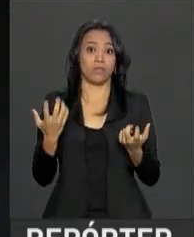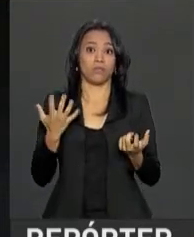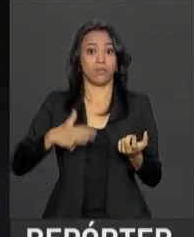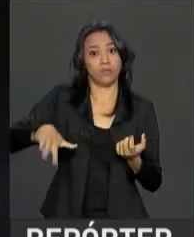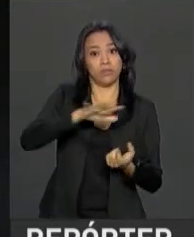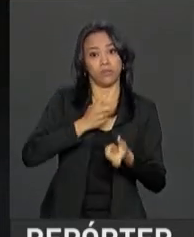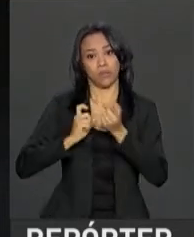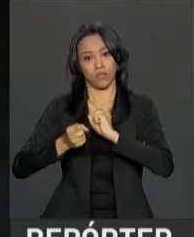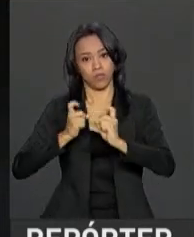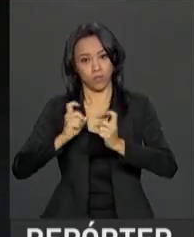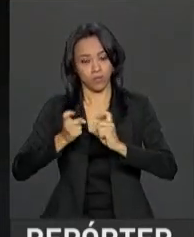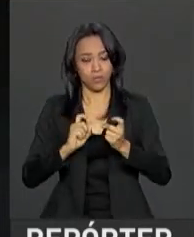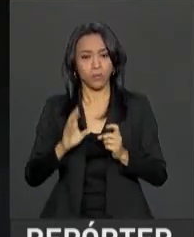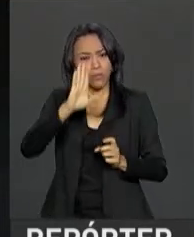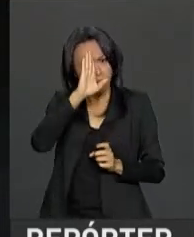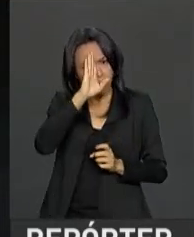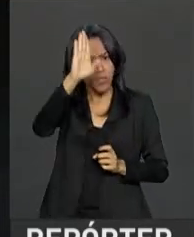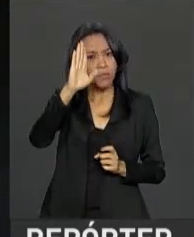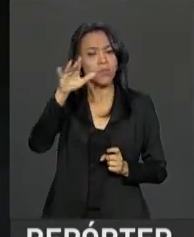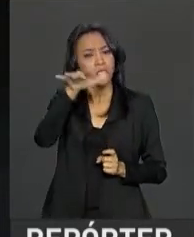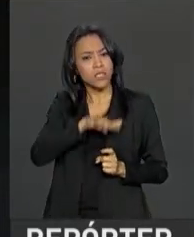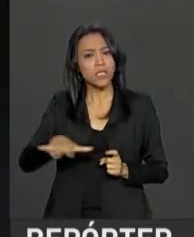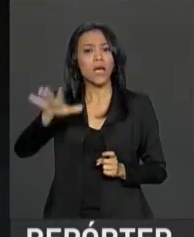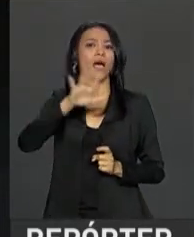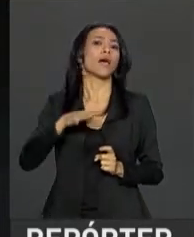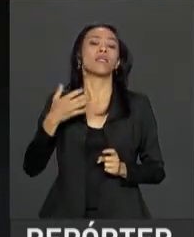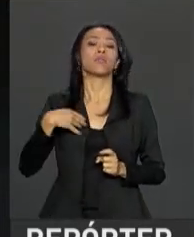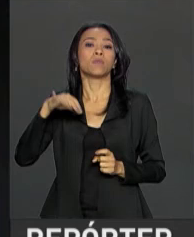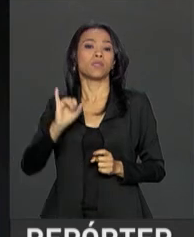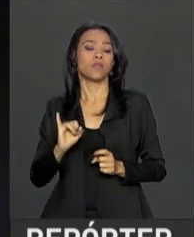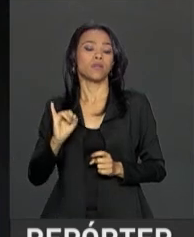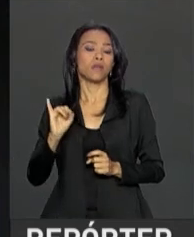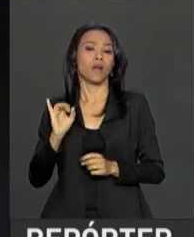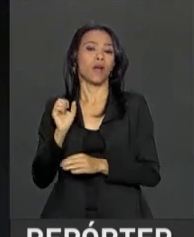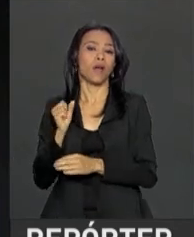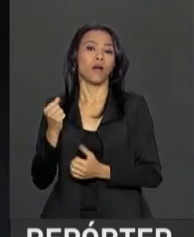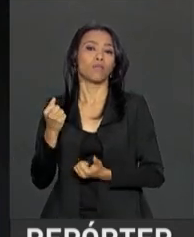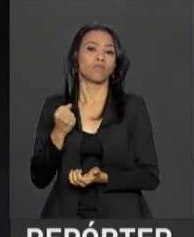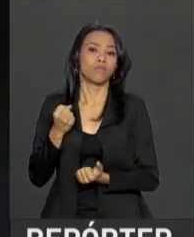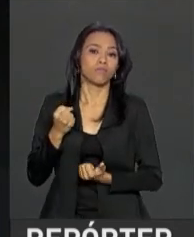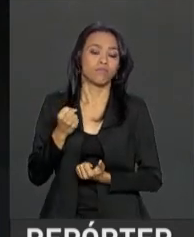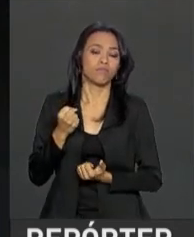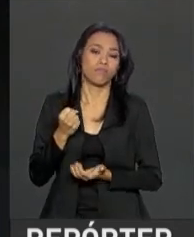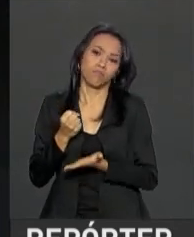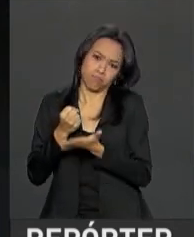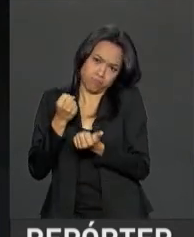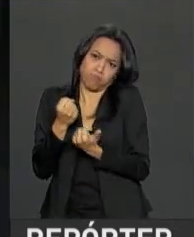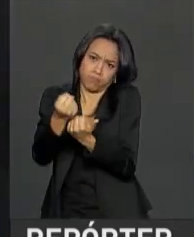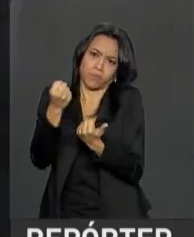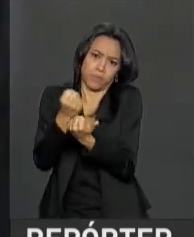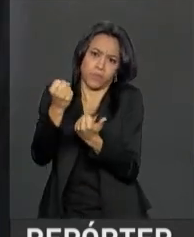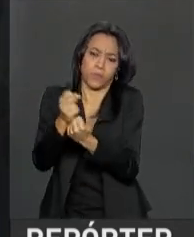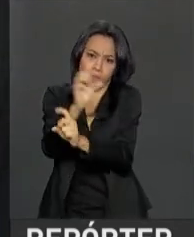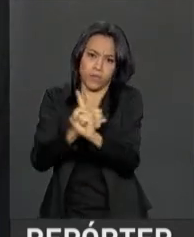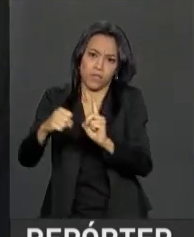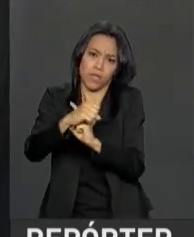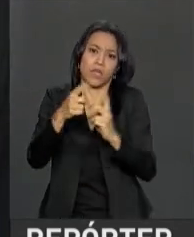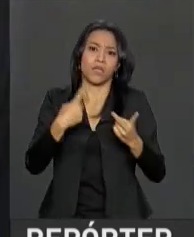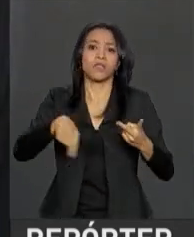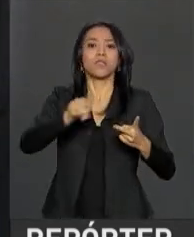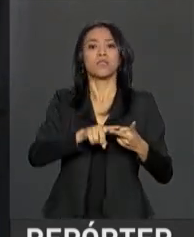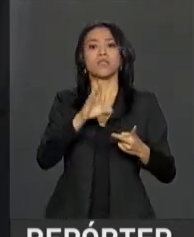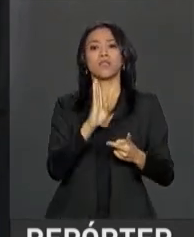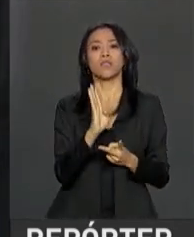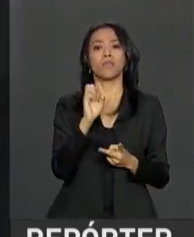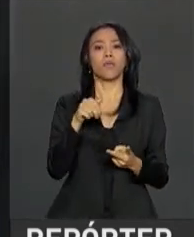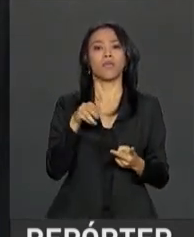especialmente as relacionadas com benefícios previdenciários e assistenciais que são a principal despesa primária além